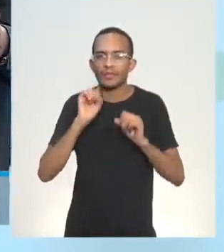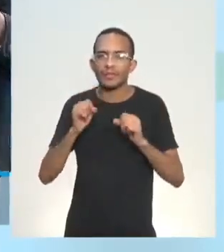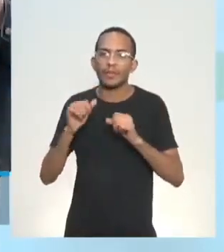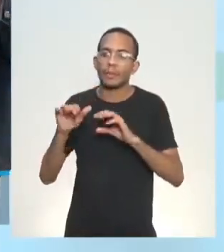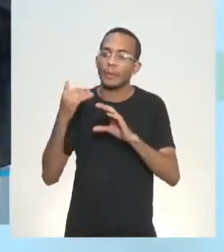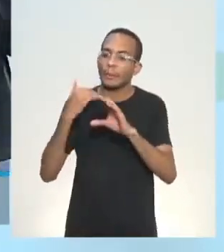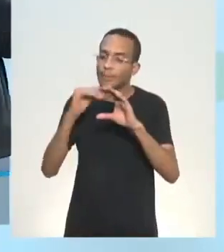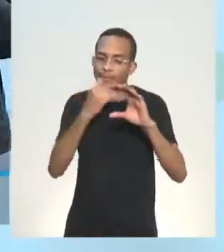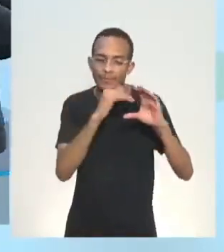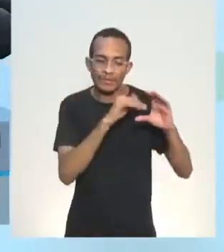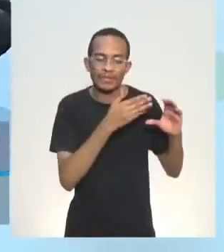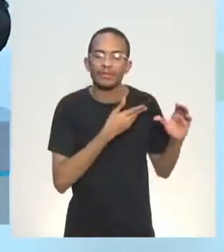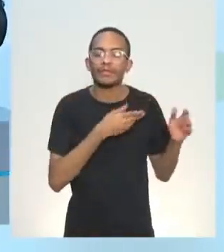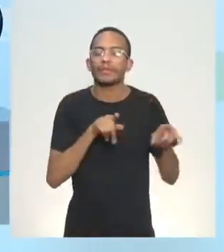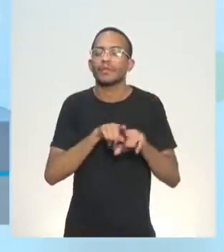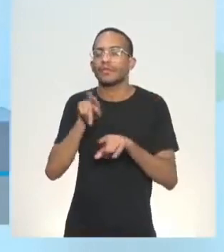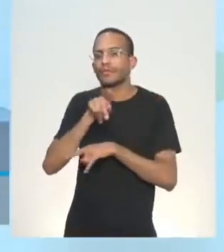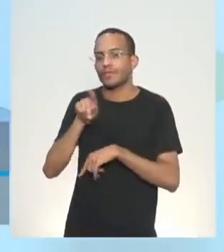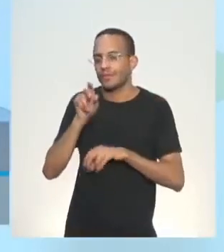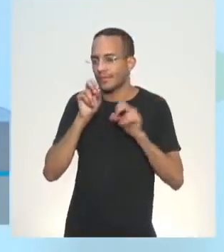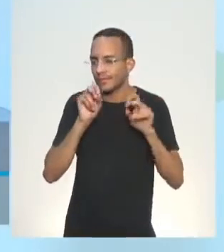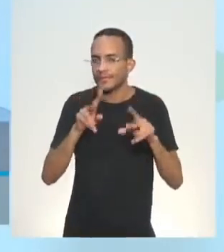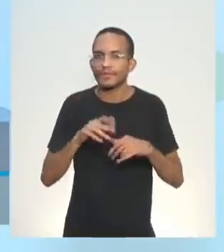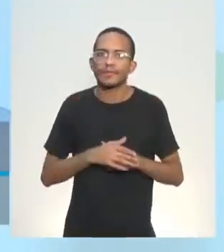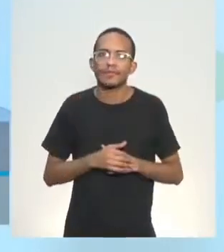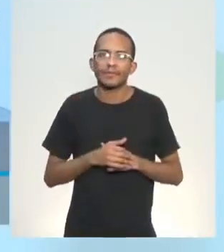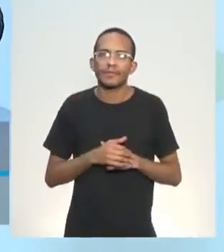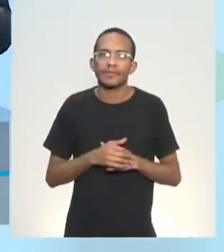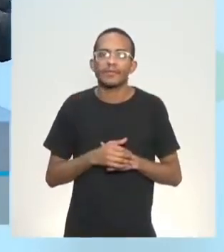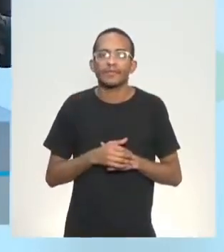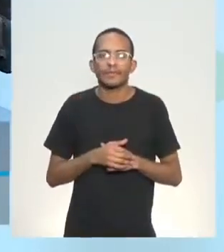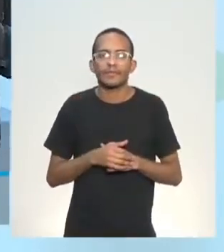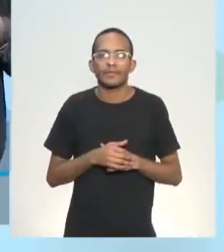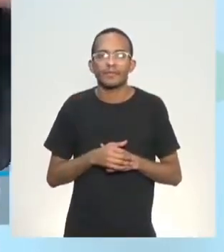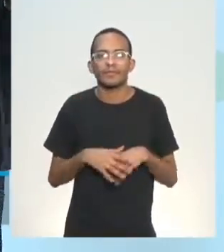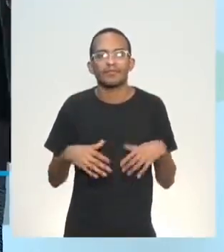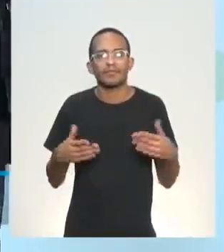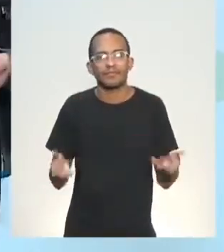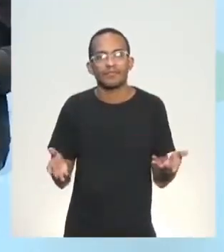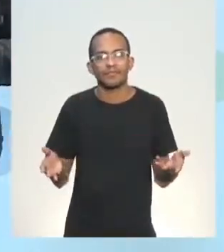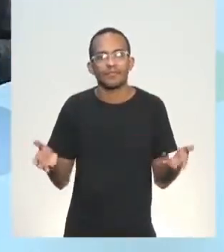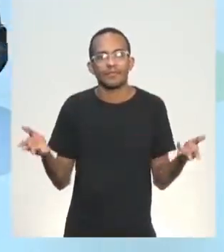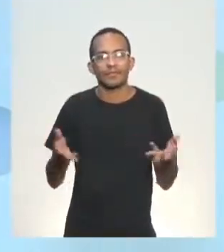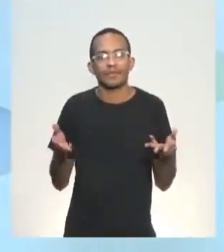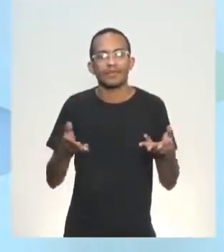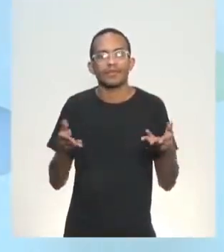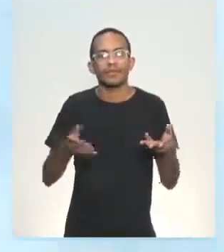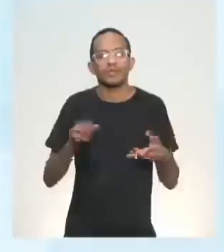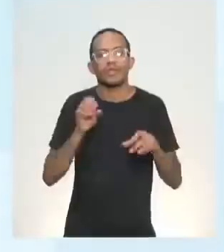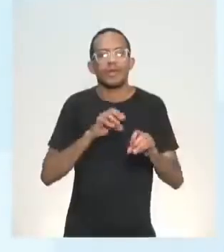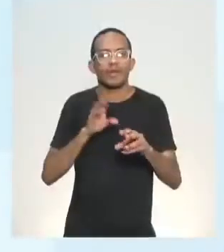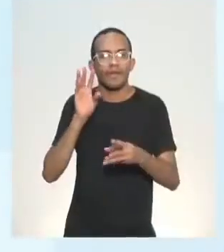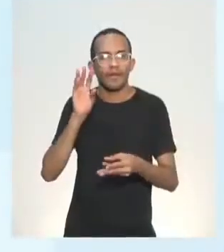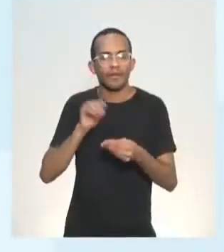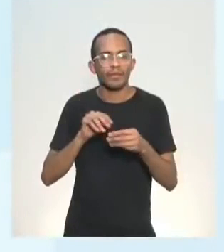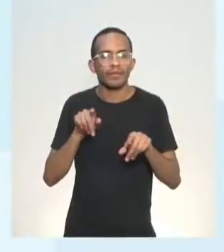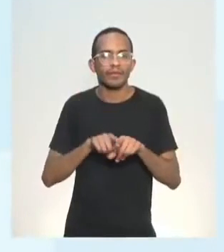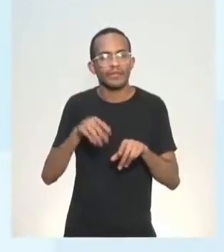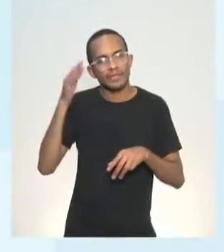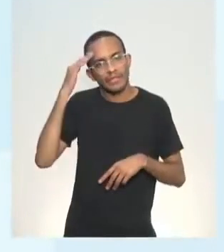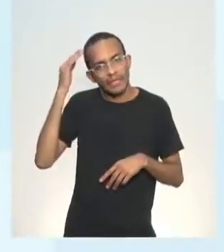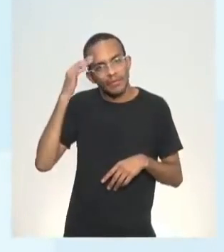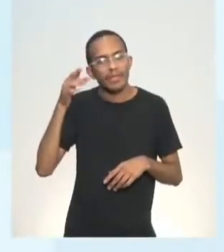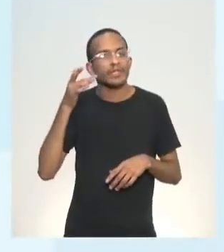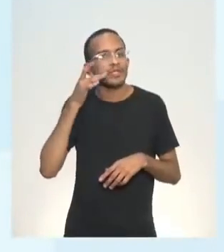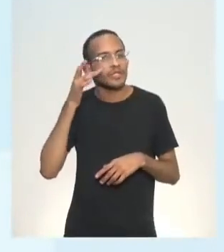compartilhe com seus colegas e com seu professor, ok? Bom, gente, então, na nossa aula hoje, a gente viu um pouquinho sobre saberes